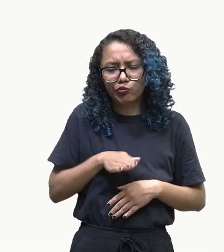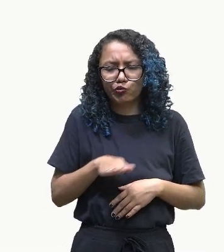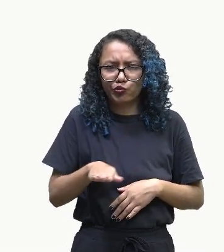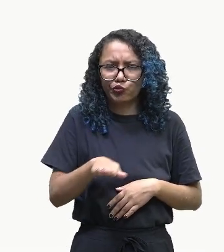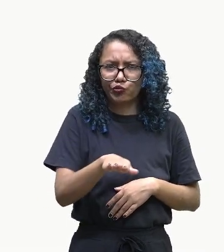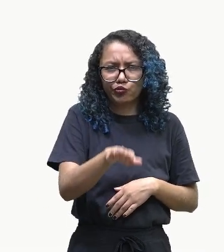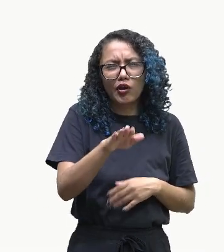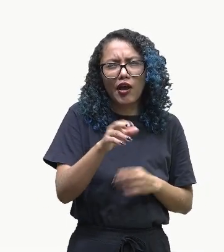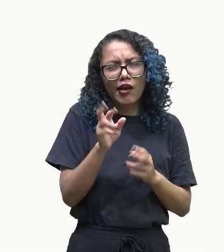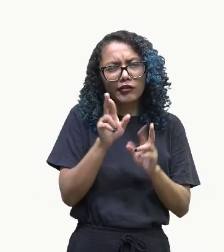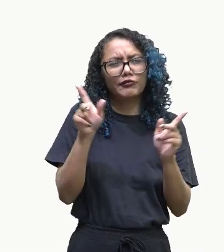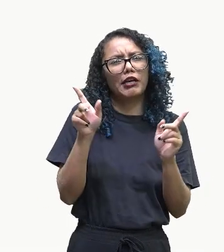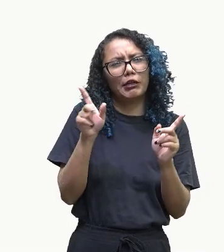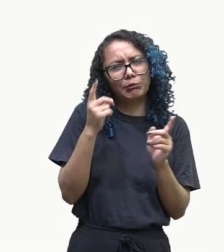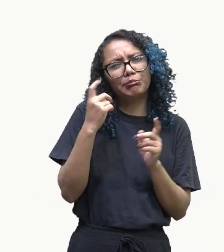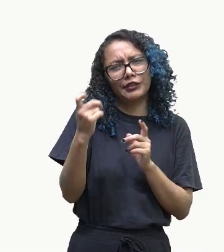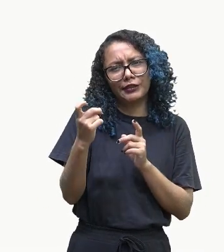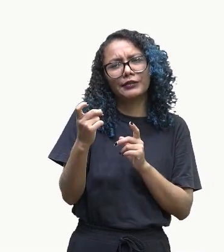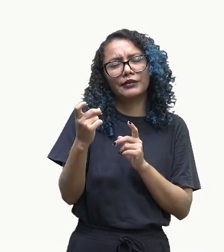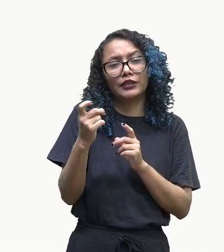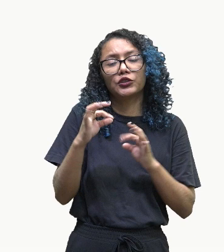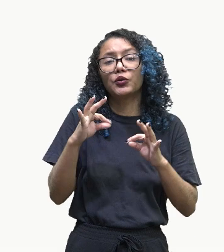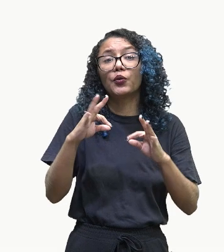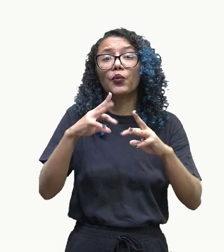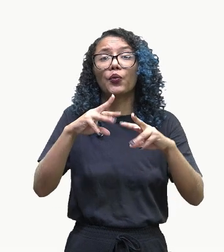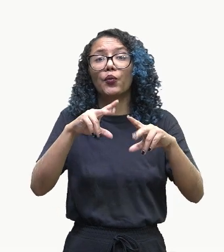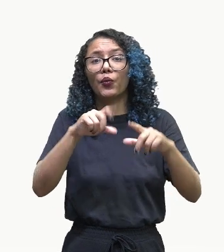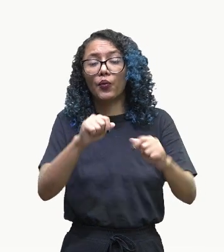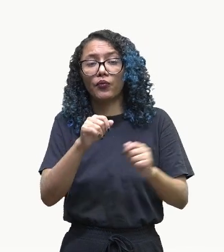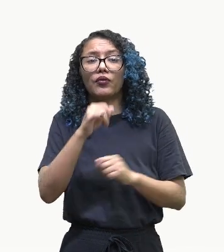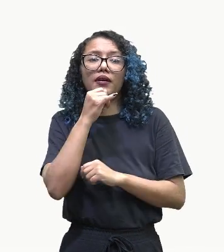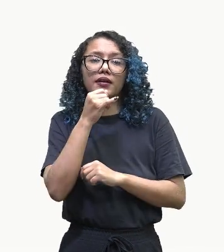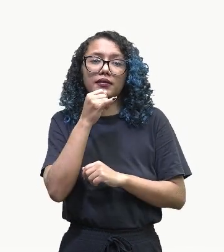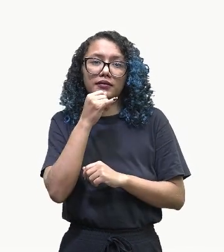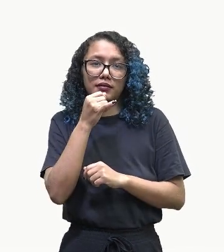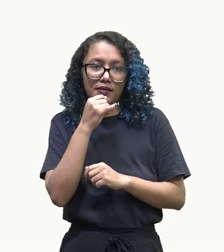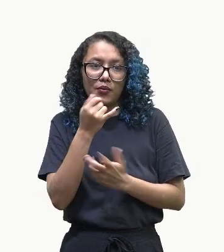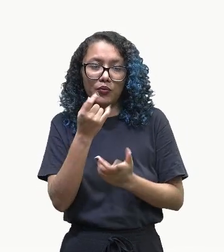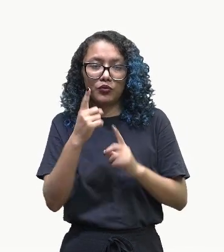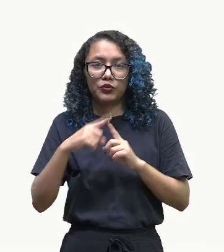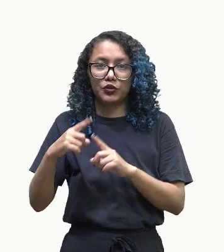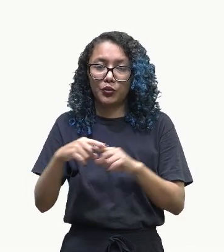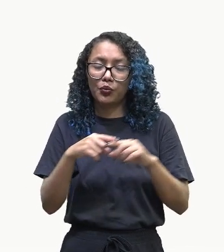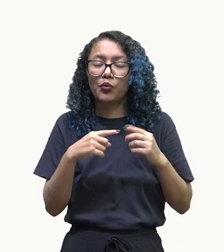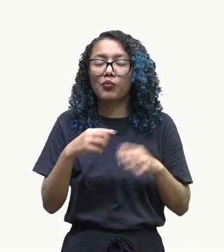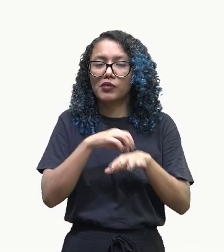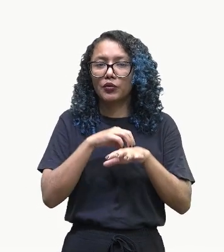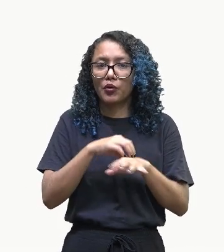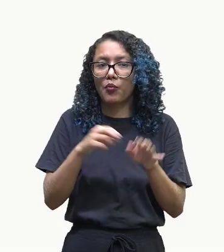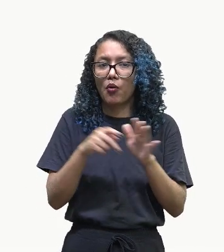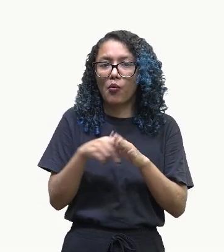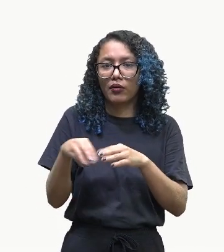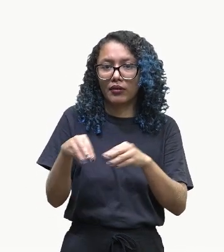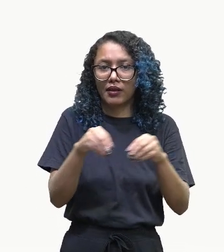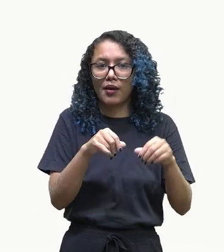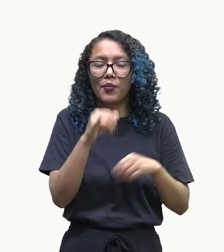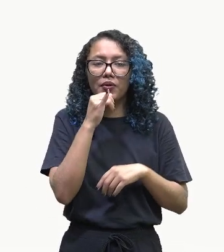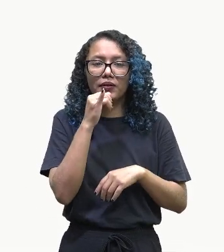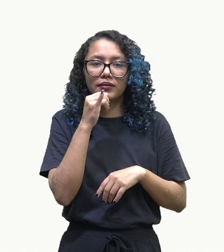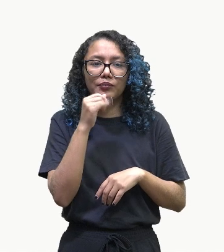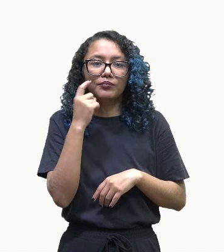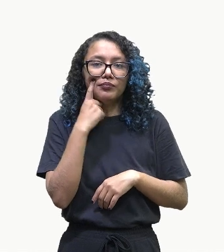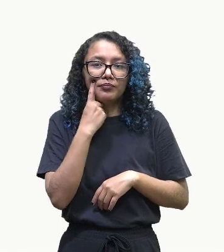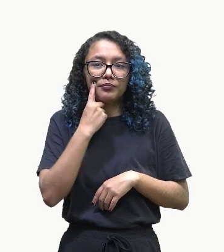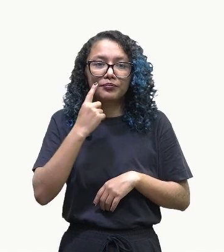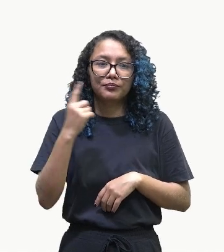mas é bem interessante. Então, todos são exemplos de meios de transporte por tierra. Por exemplo,